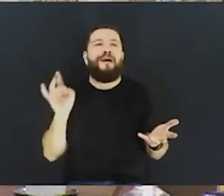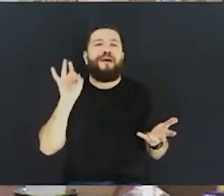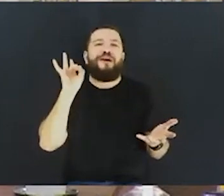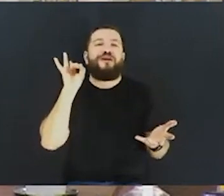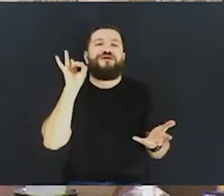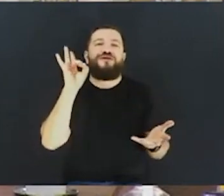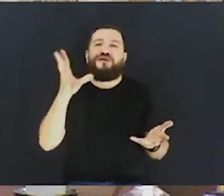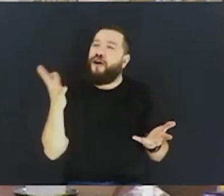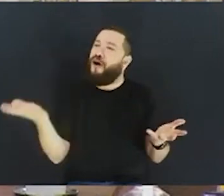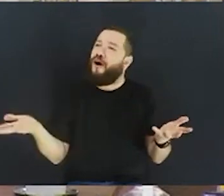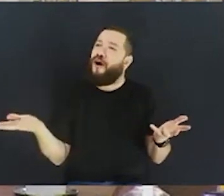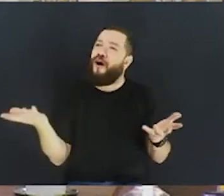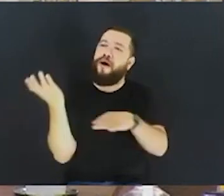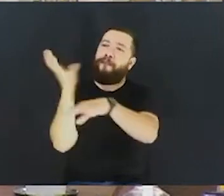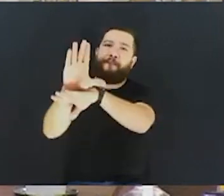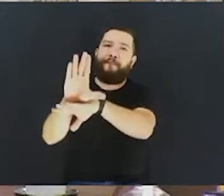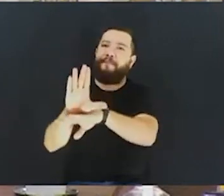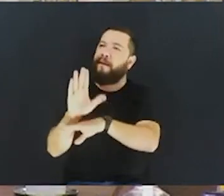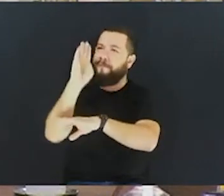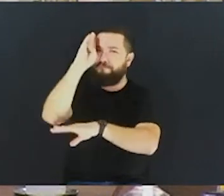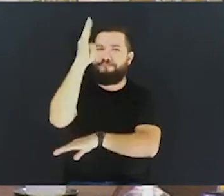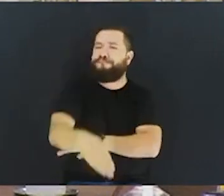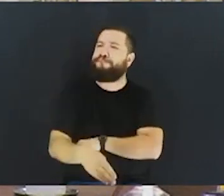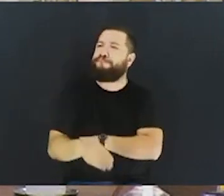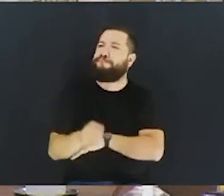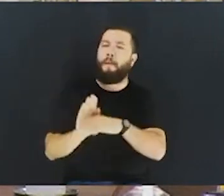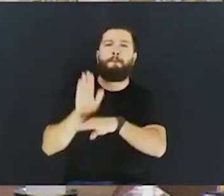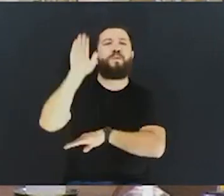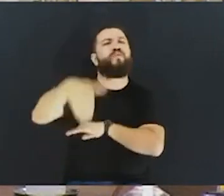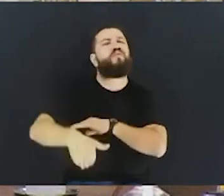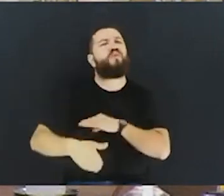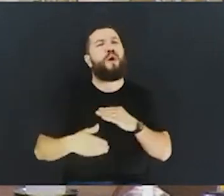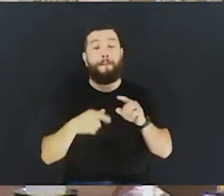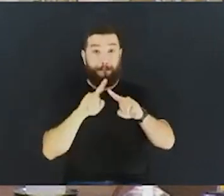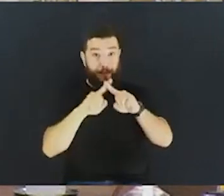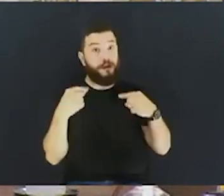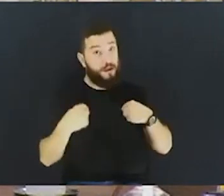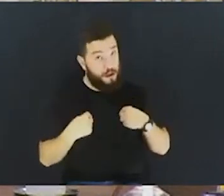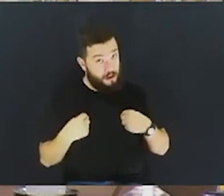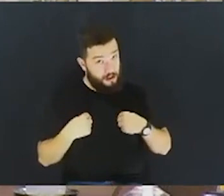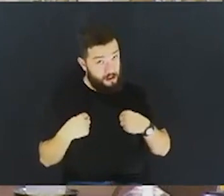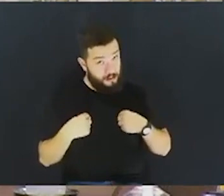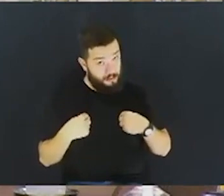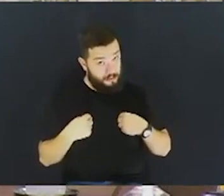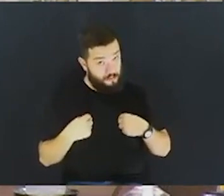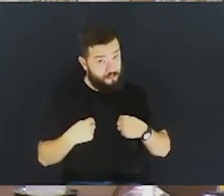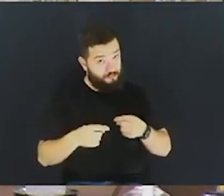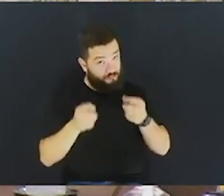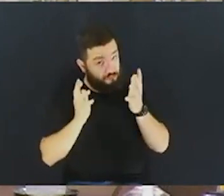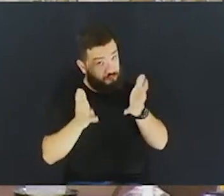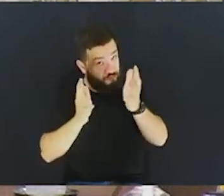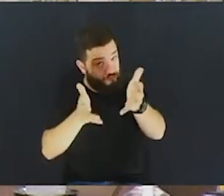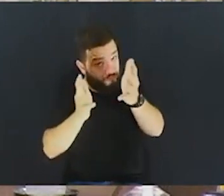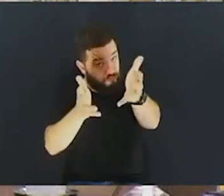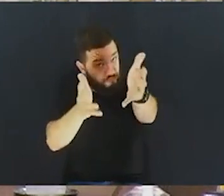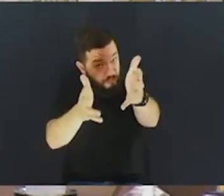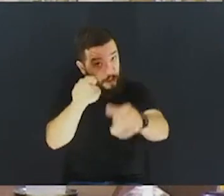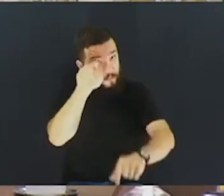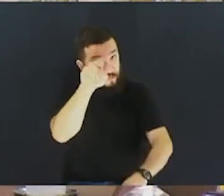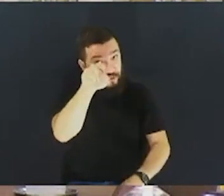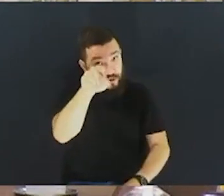os aposentados da Prefeitura, o qual eu tenho um relacionamento muito bom com a Associação dos Aposentados aqui da